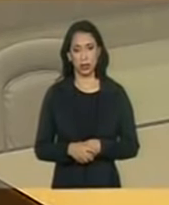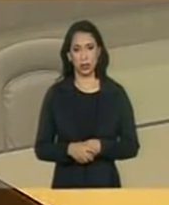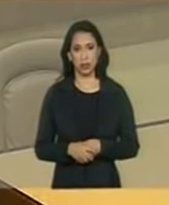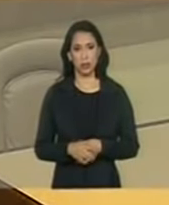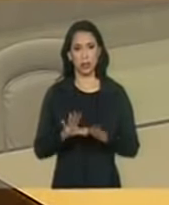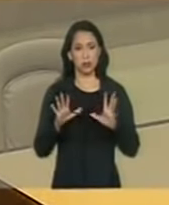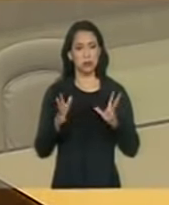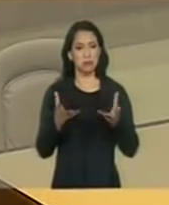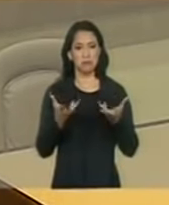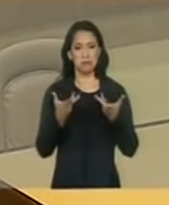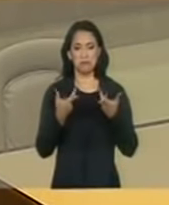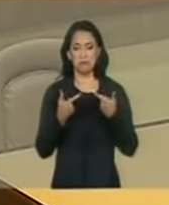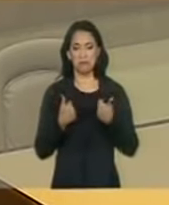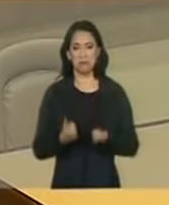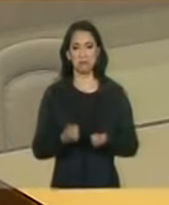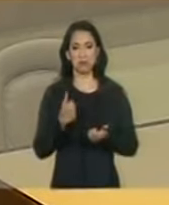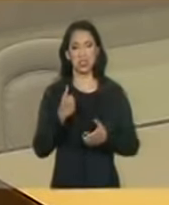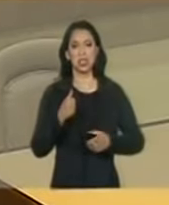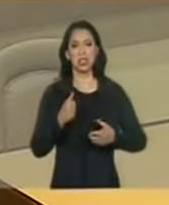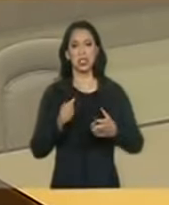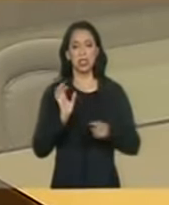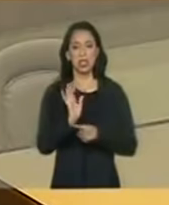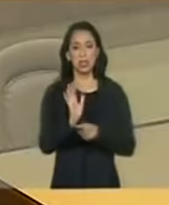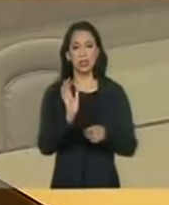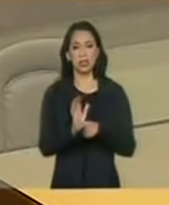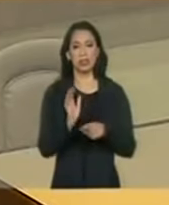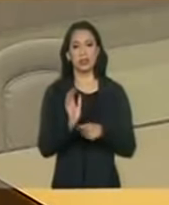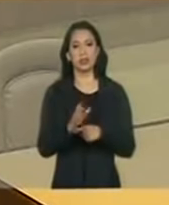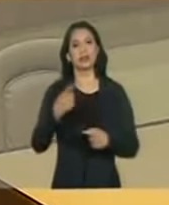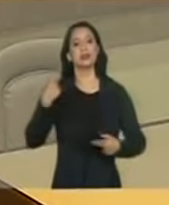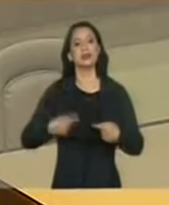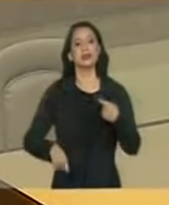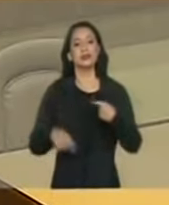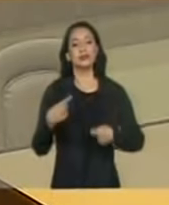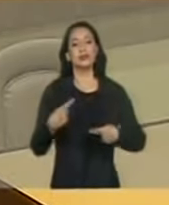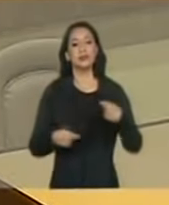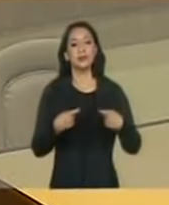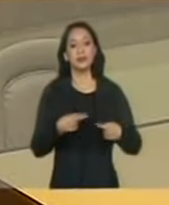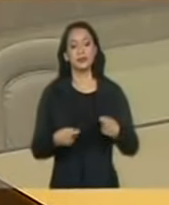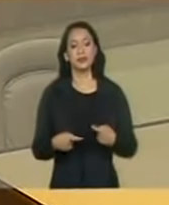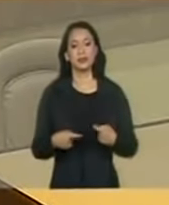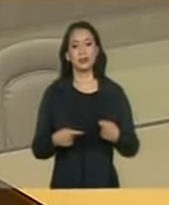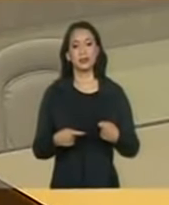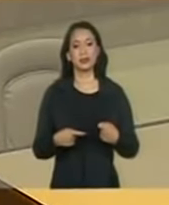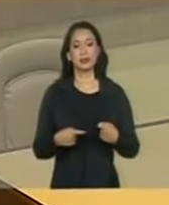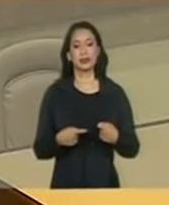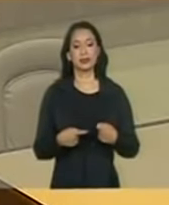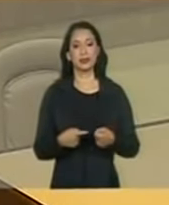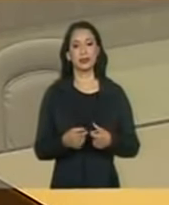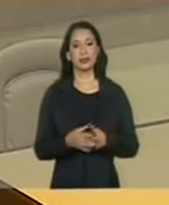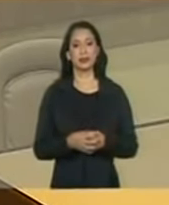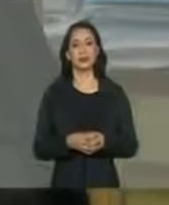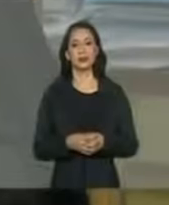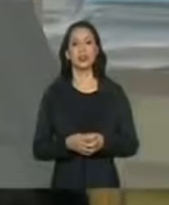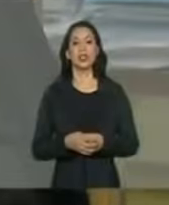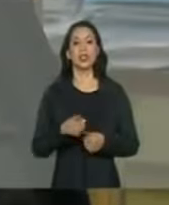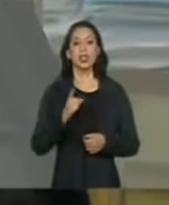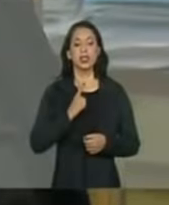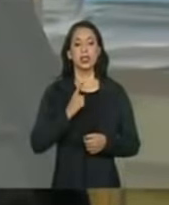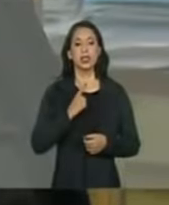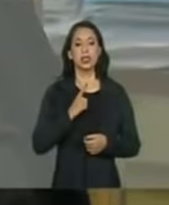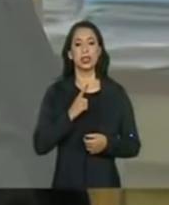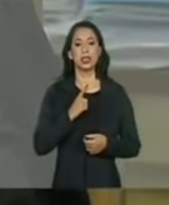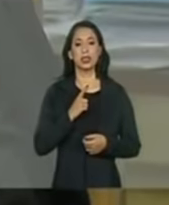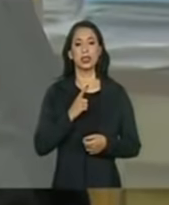nesse debate mas é interessante que nós entremos o